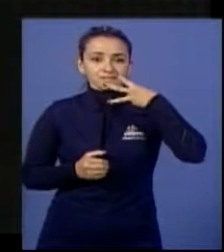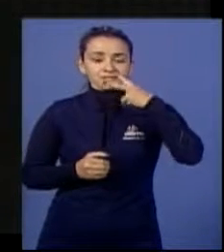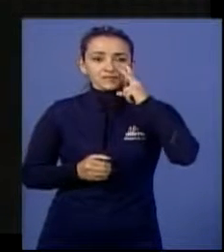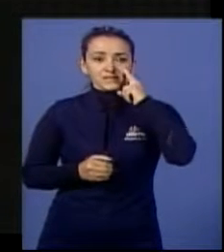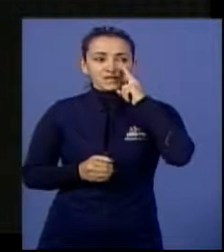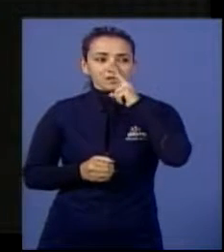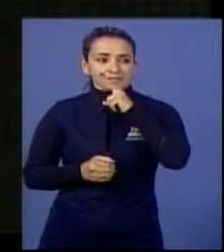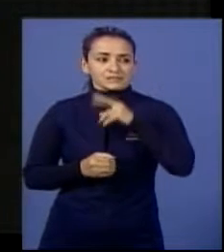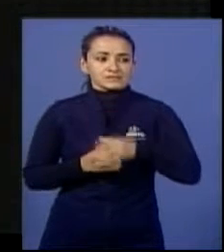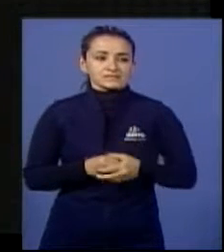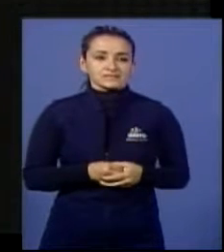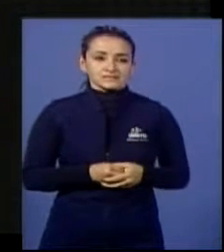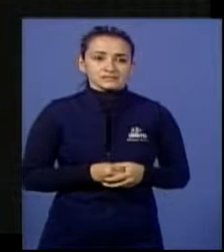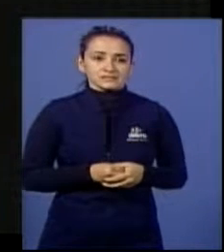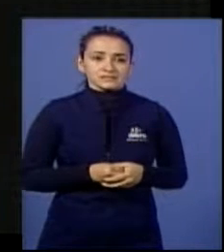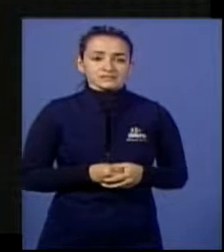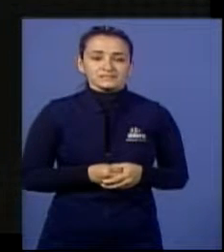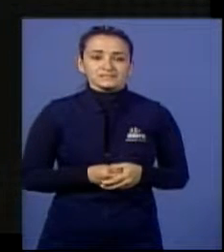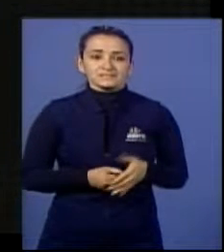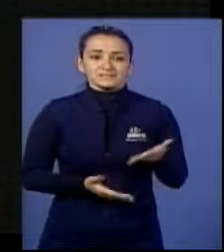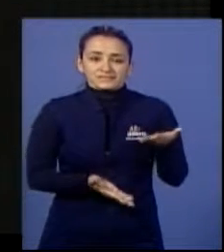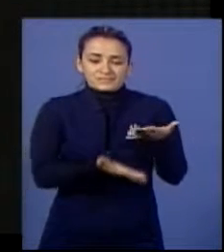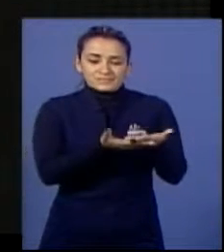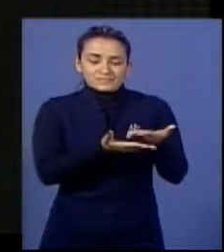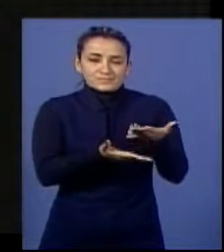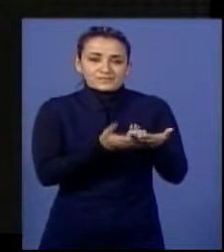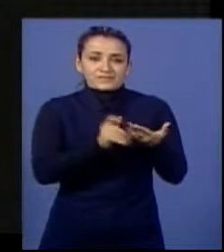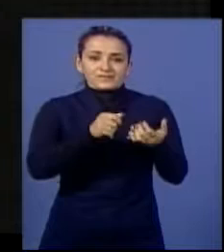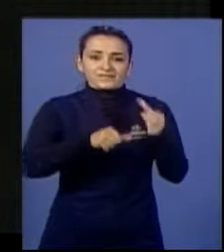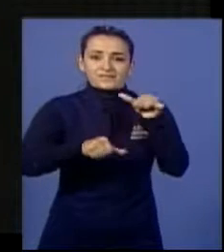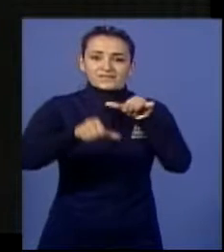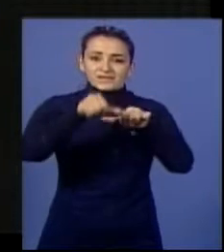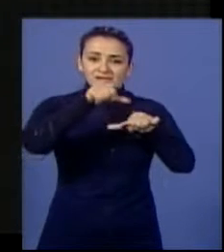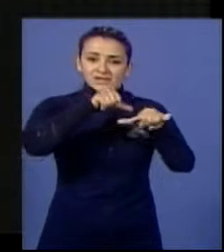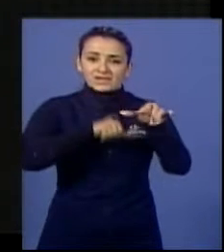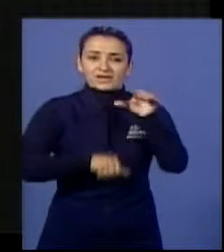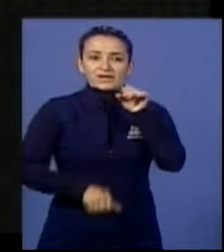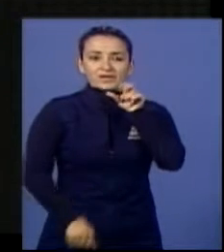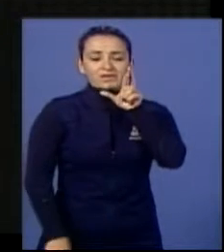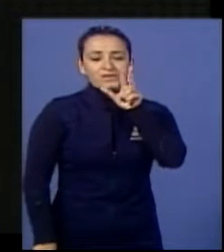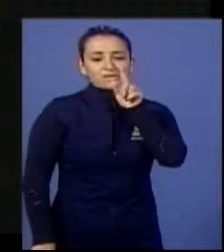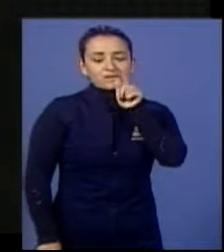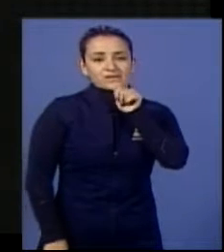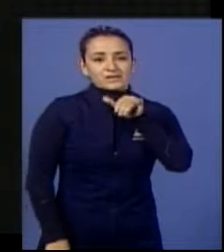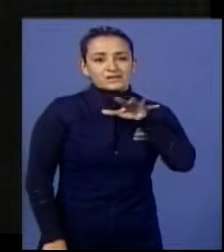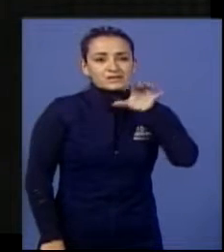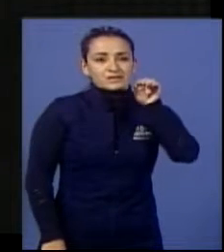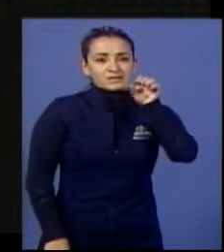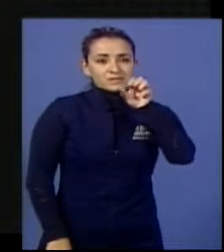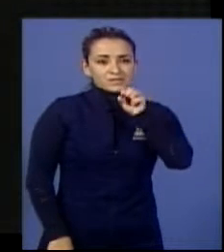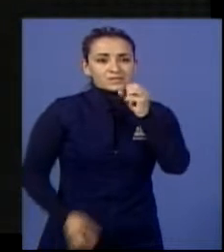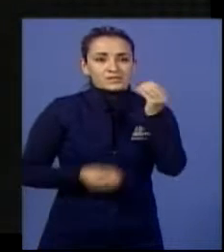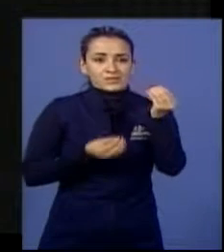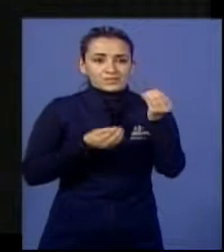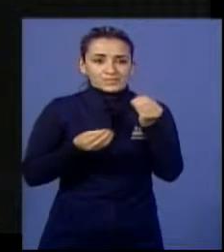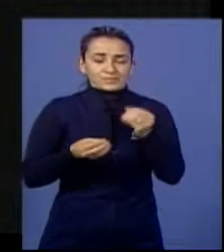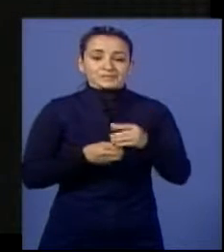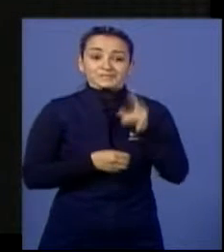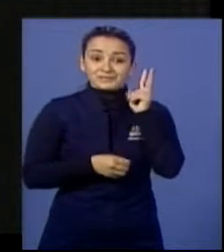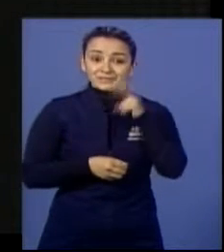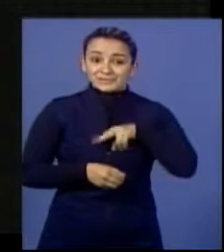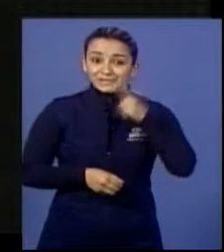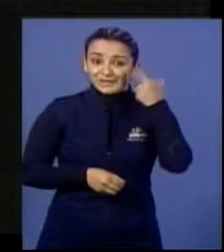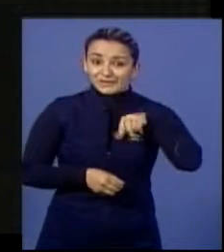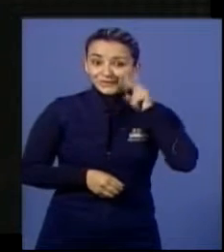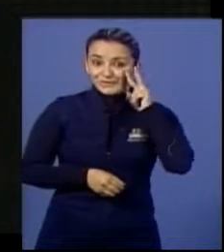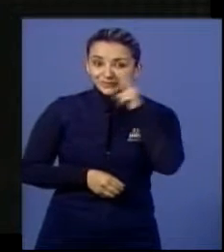8. É. O estudo de compostos orgânicos permite analisar e definir propriedades físicas, químicas, sociais, sobre fluxos, etc. Não entendi, professor, já falei. Então vamos ler de novo. O